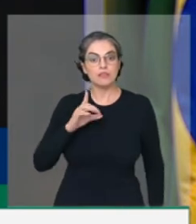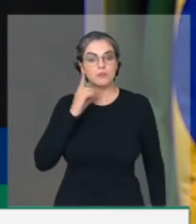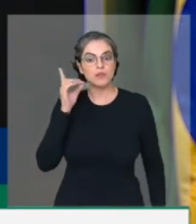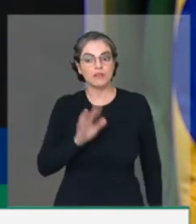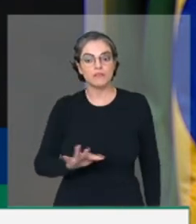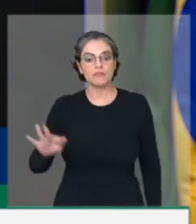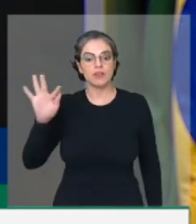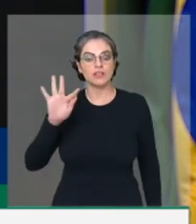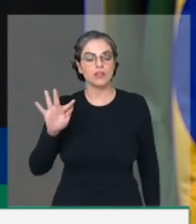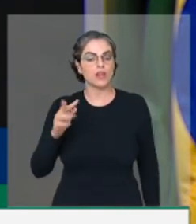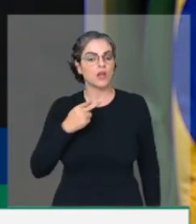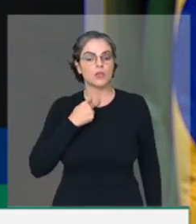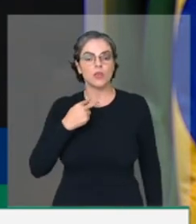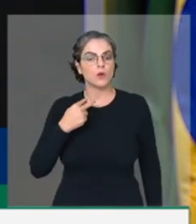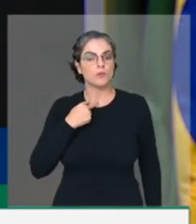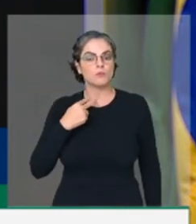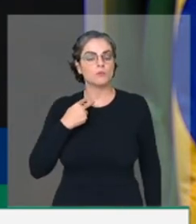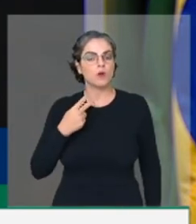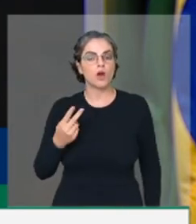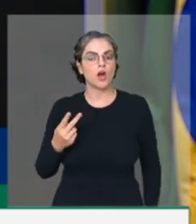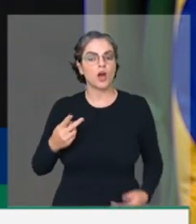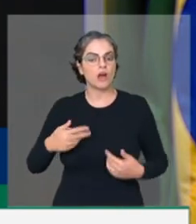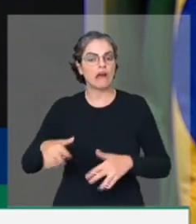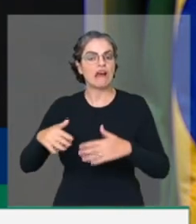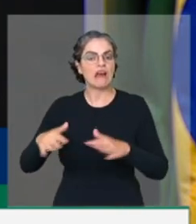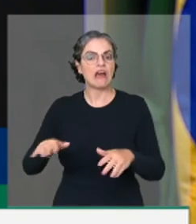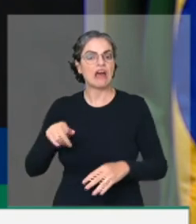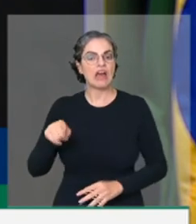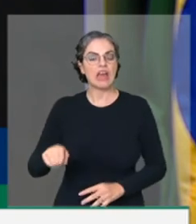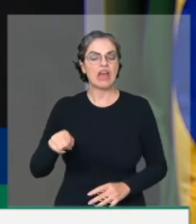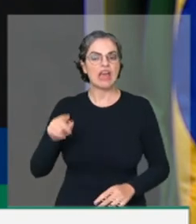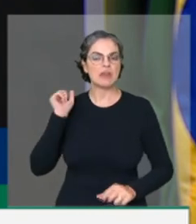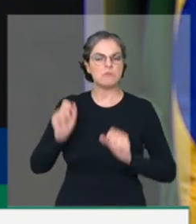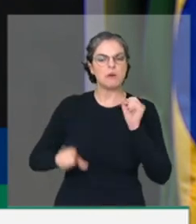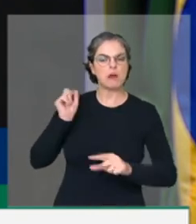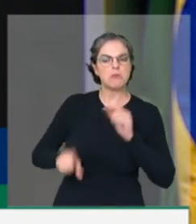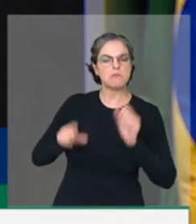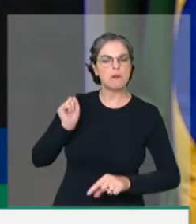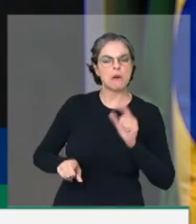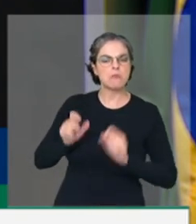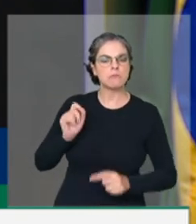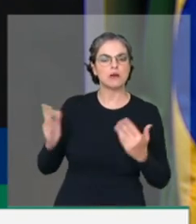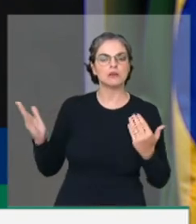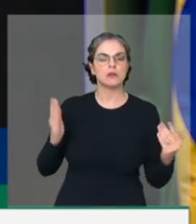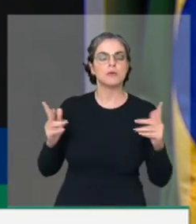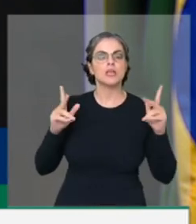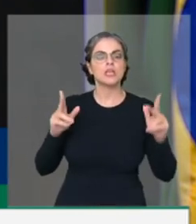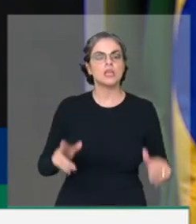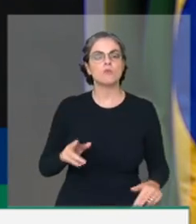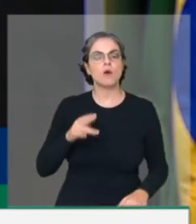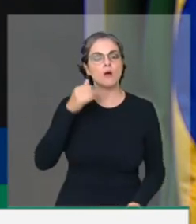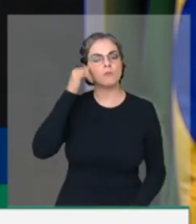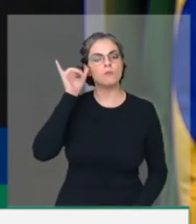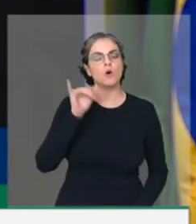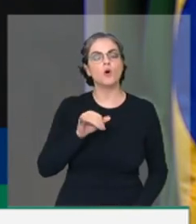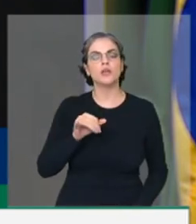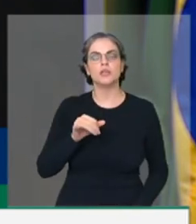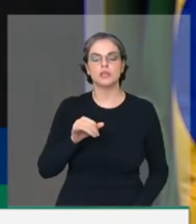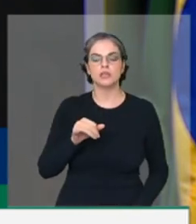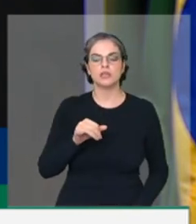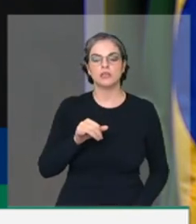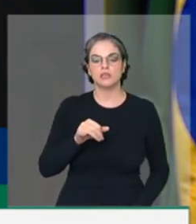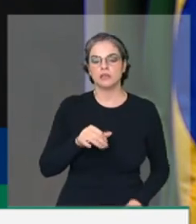federal boi de piranha para todo o Brasil. Boi de piranha para todo o Brasil é o que o deputado Daniel Silveira está